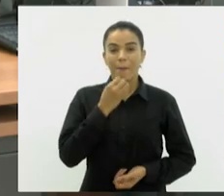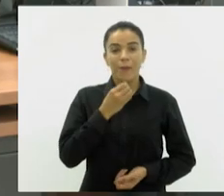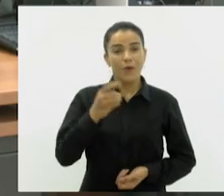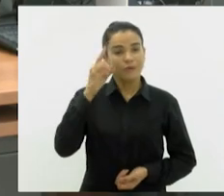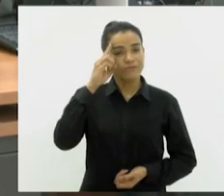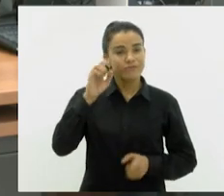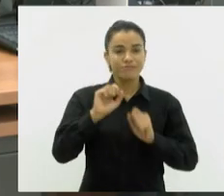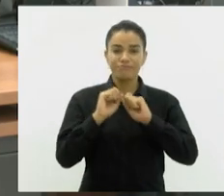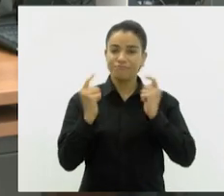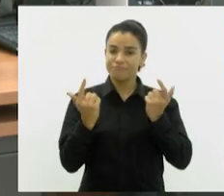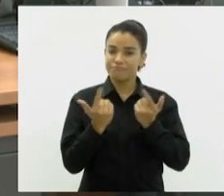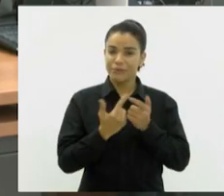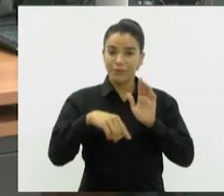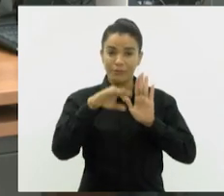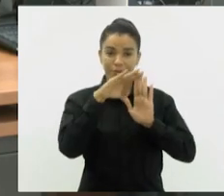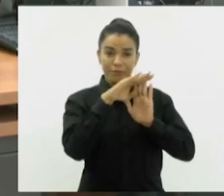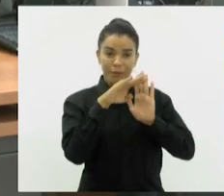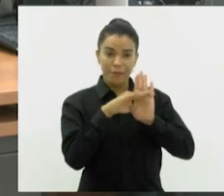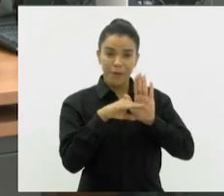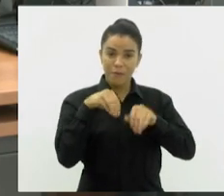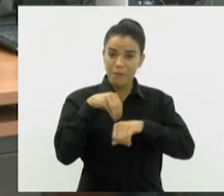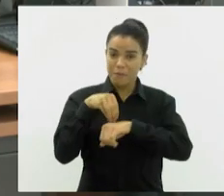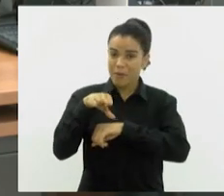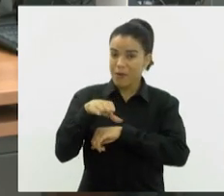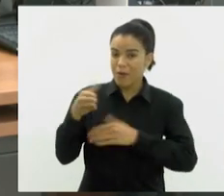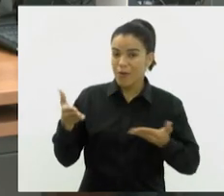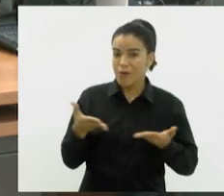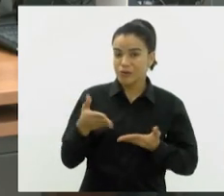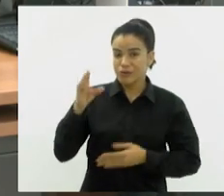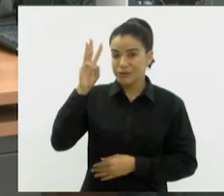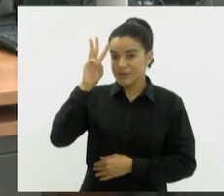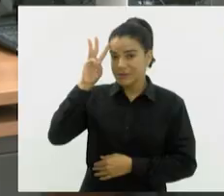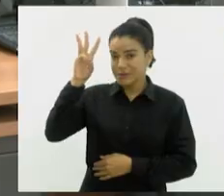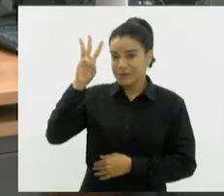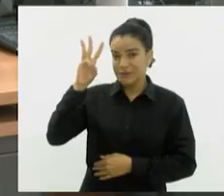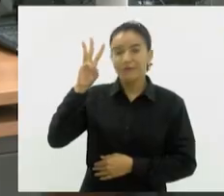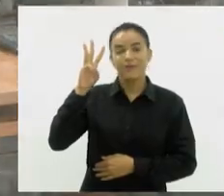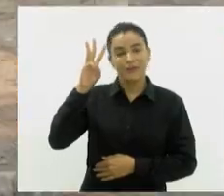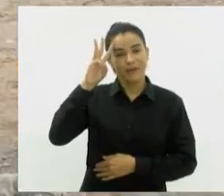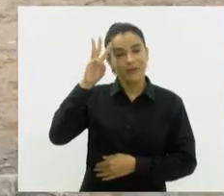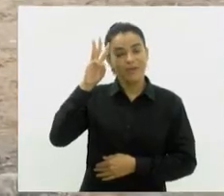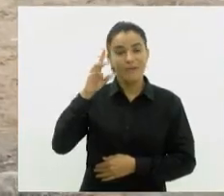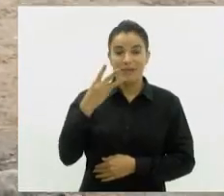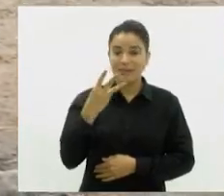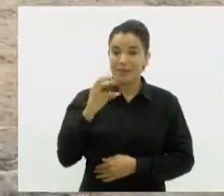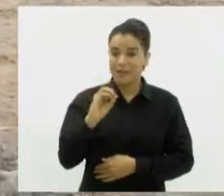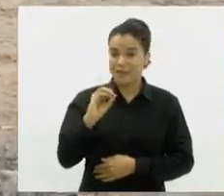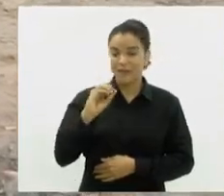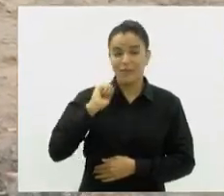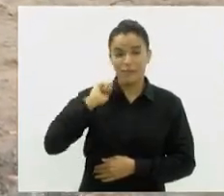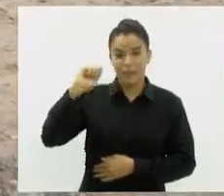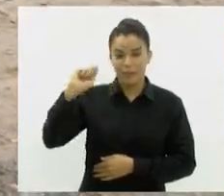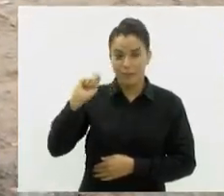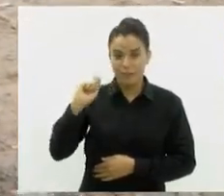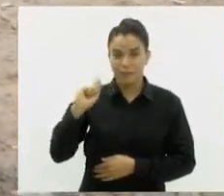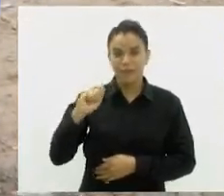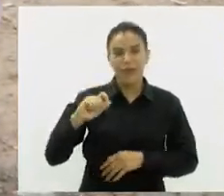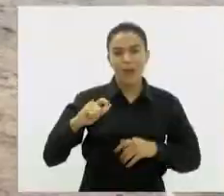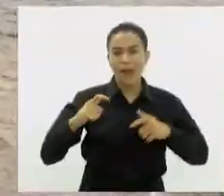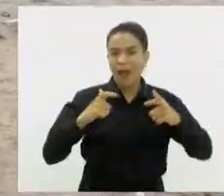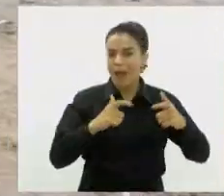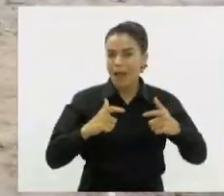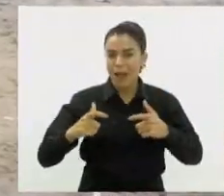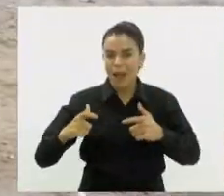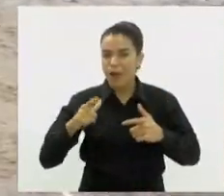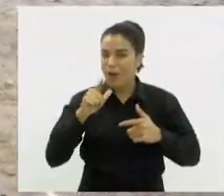o bom dia alerge traz os seguintes destaques nesta terça-feira 30 de Abril Lagoas da Barra da Tijuca